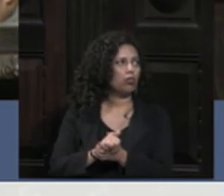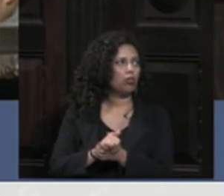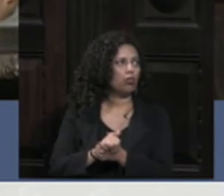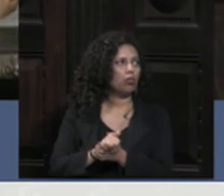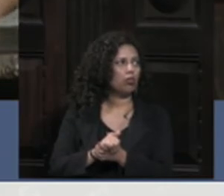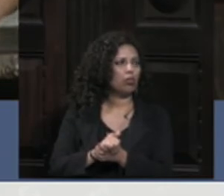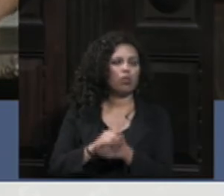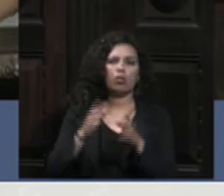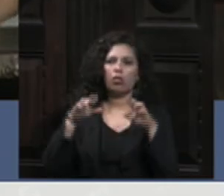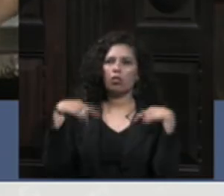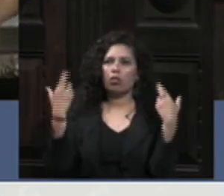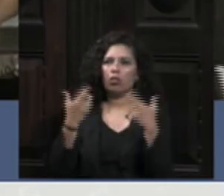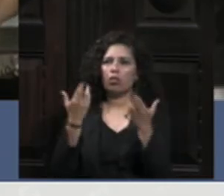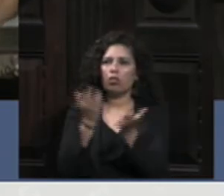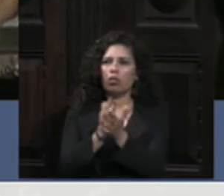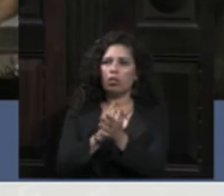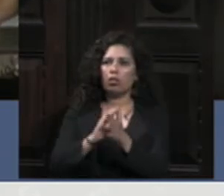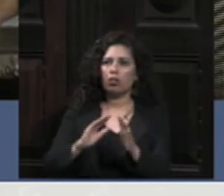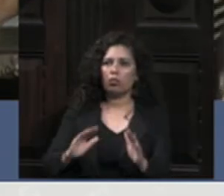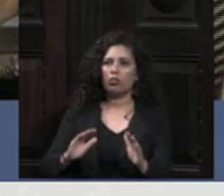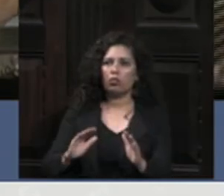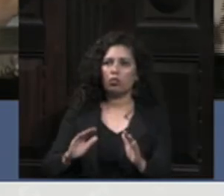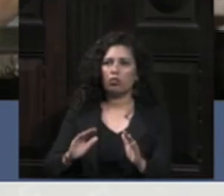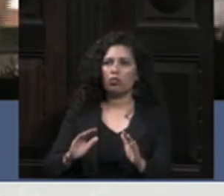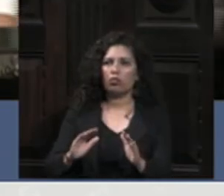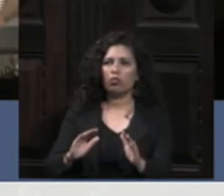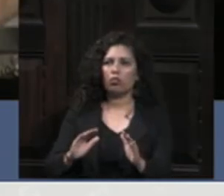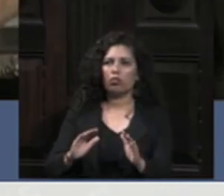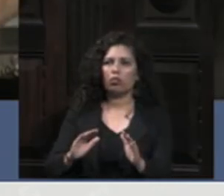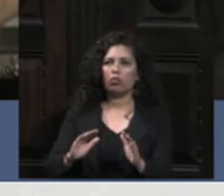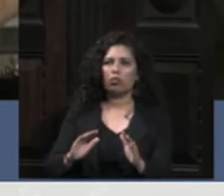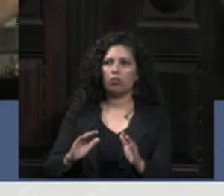Dou por encerrada a sessão.